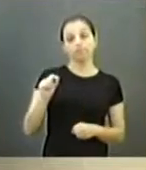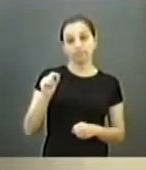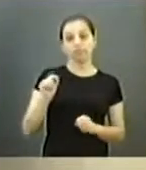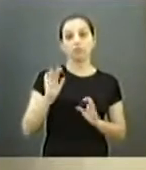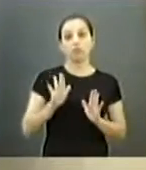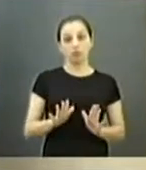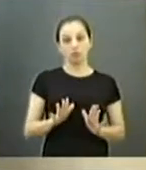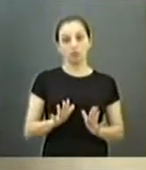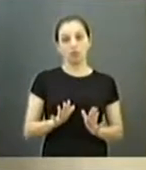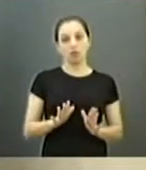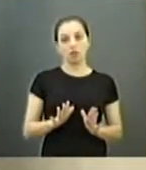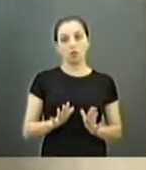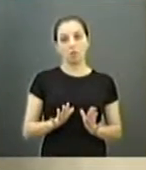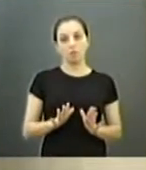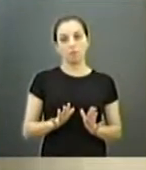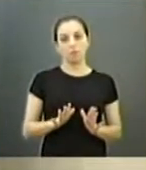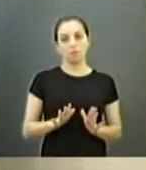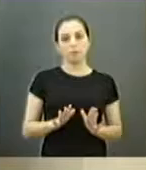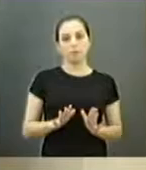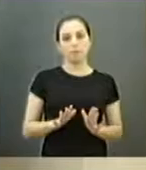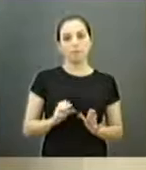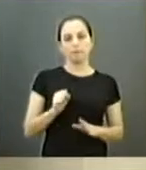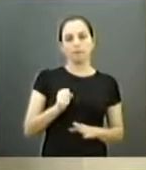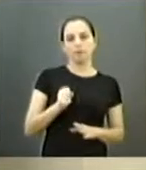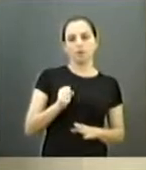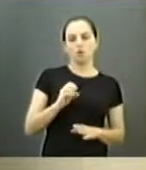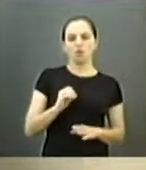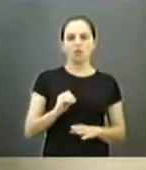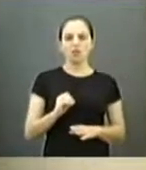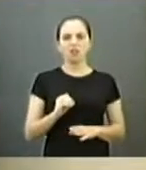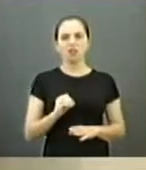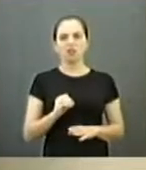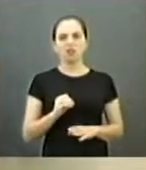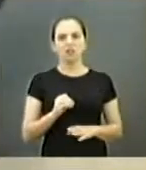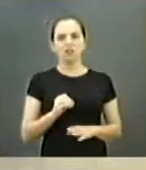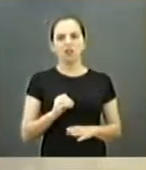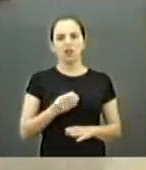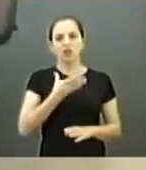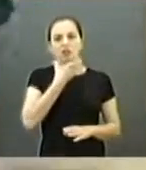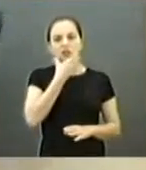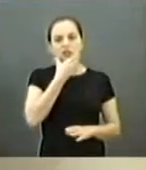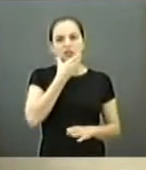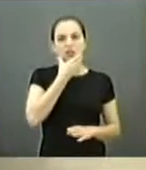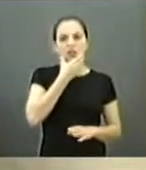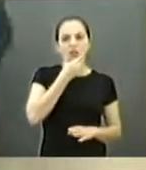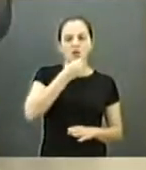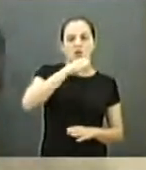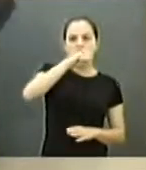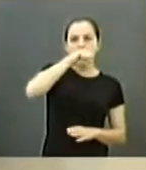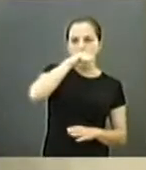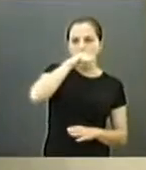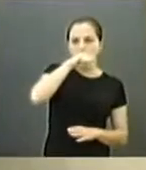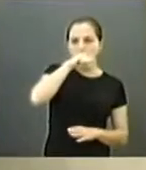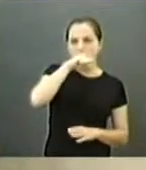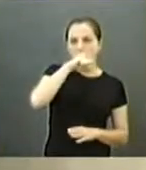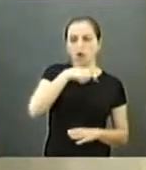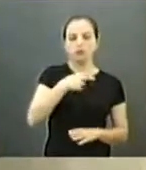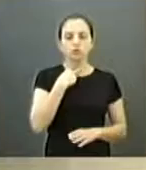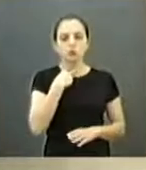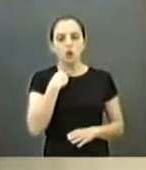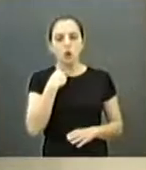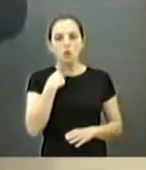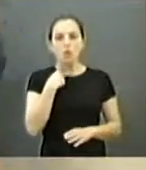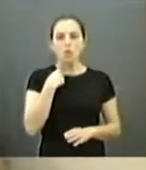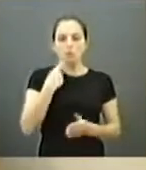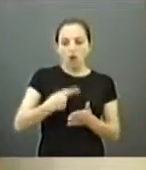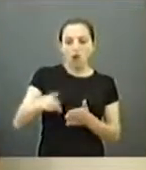quem errou. Agora, 80 pais de famílias não podiam sair nem para comer um lanche. Porque quem estava fazendo o lanche